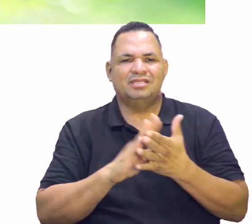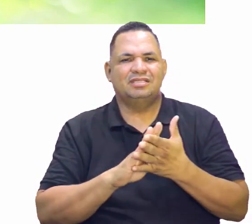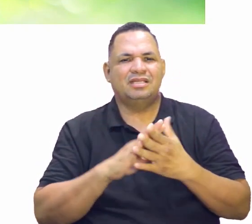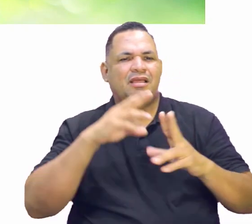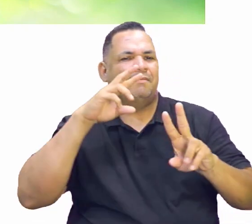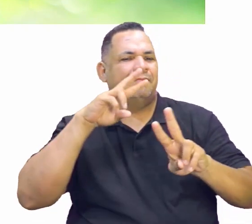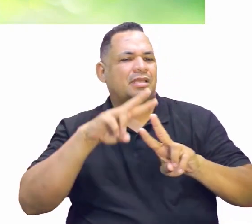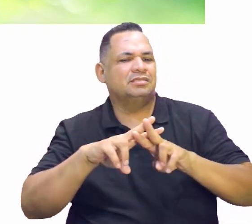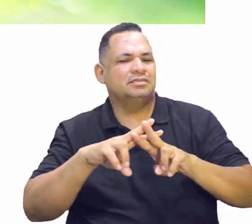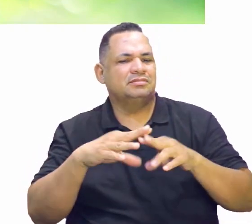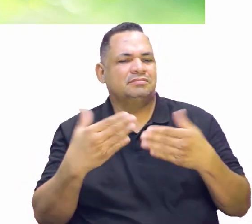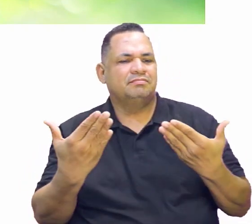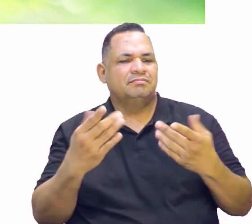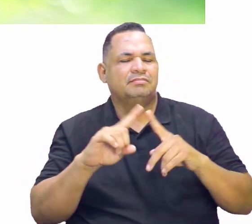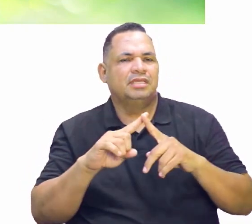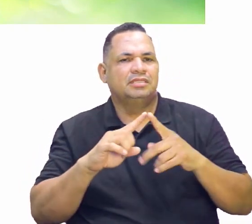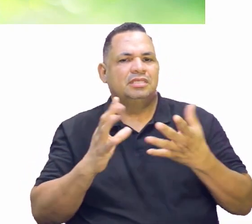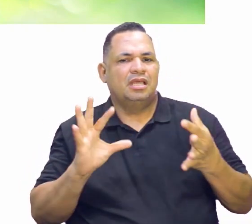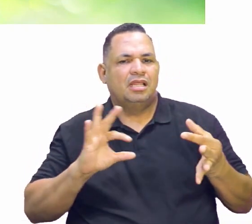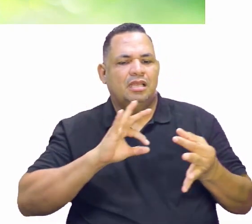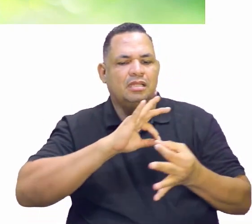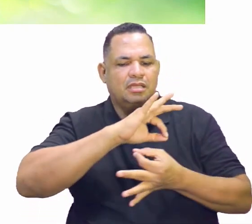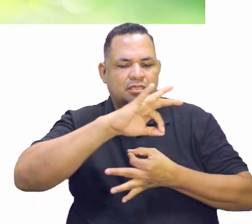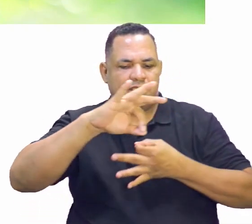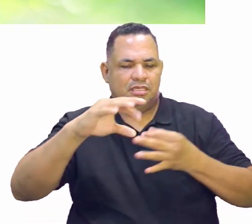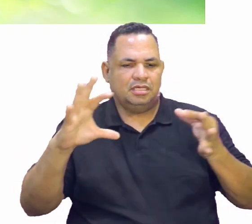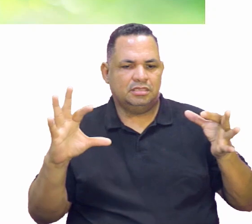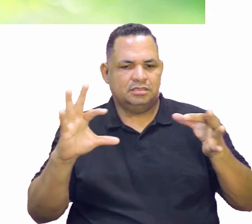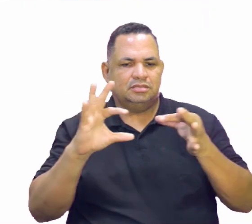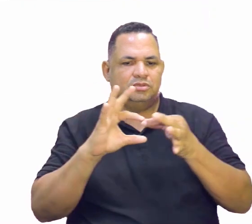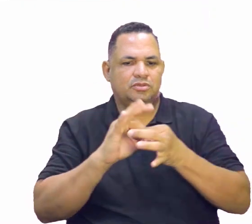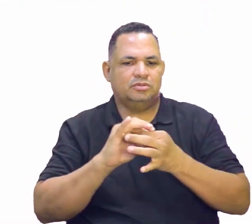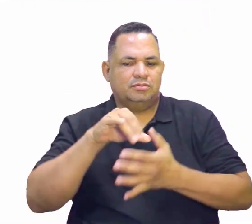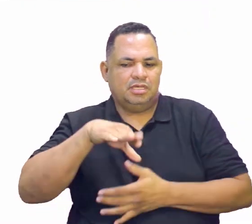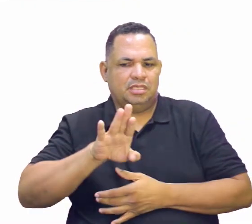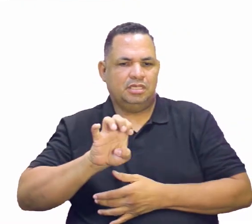este laço que ao mundo nos manieta?